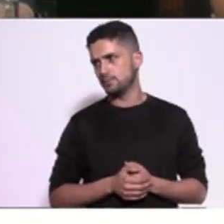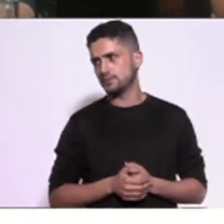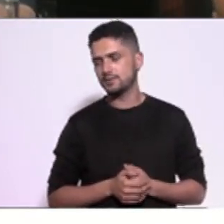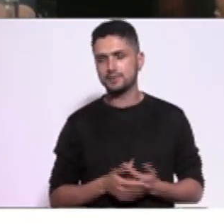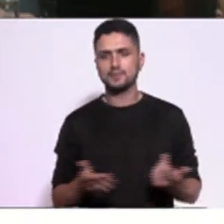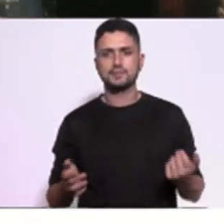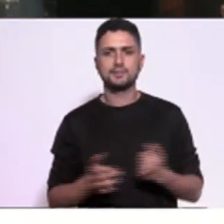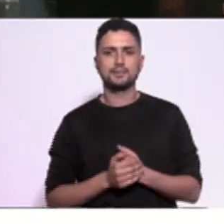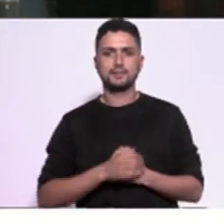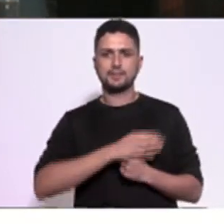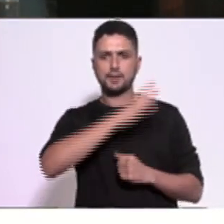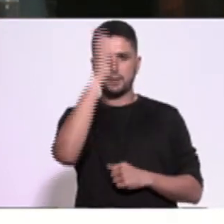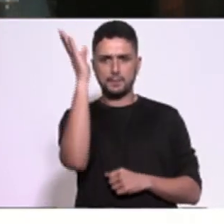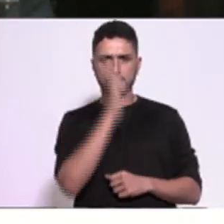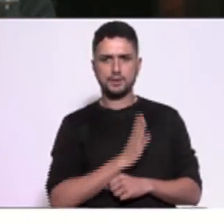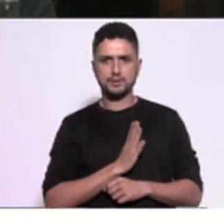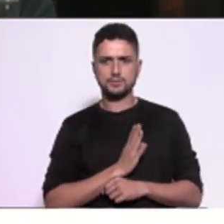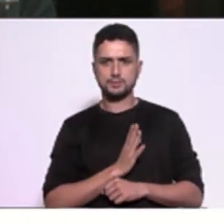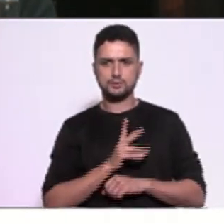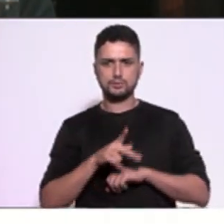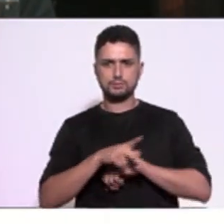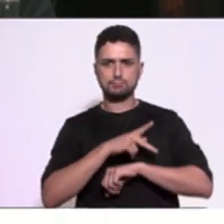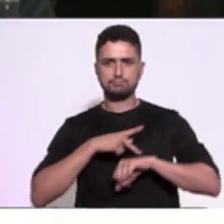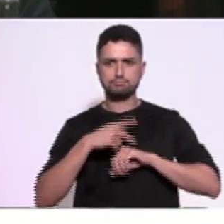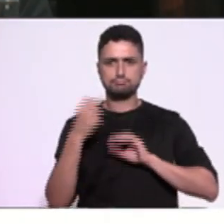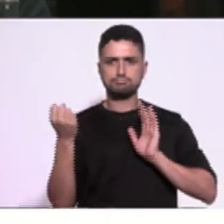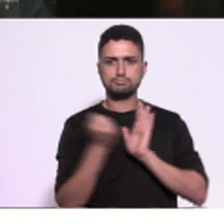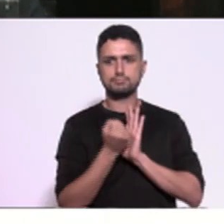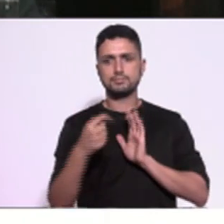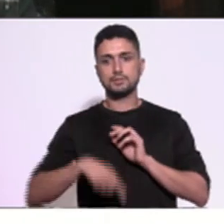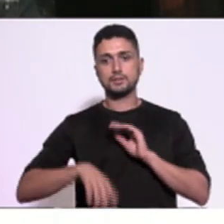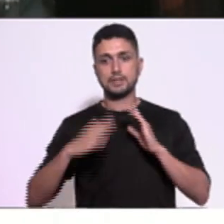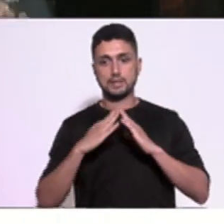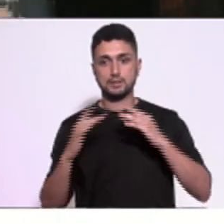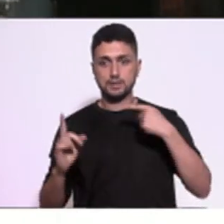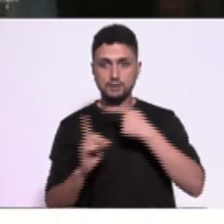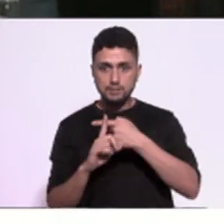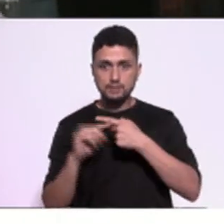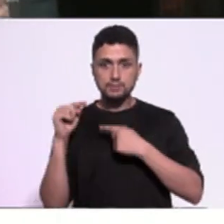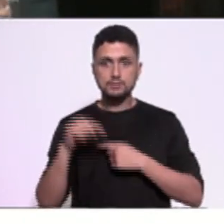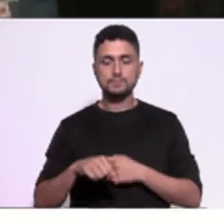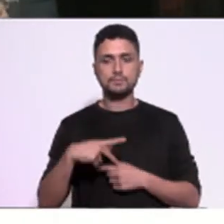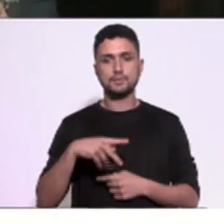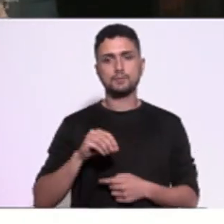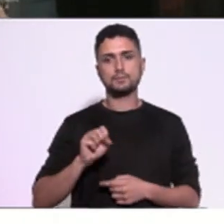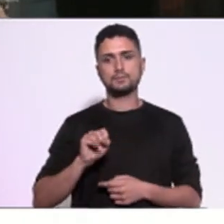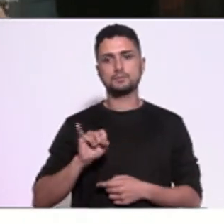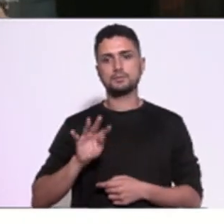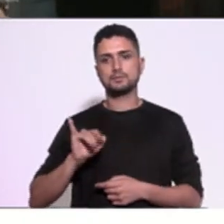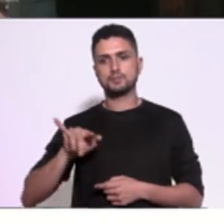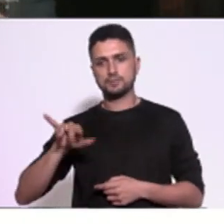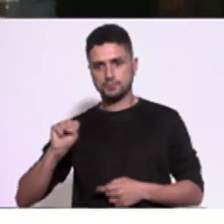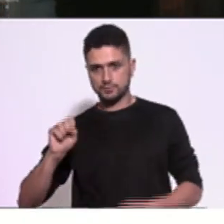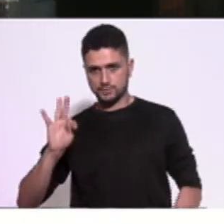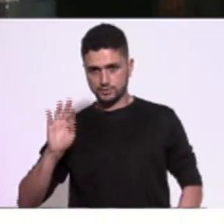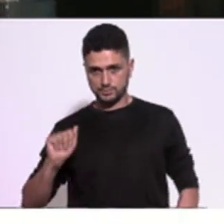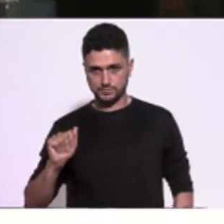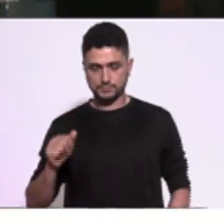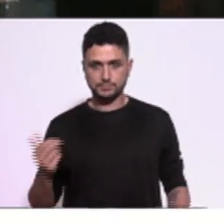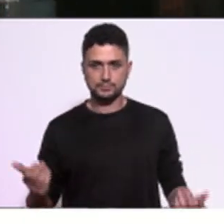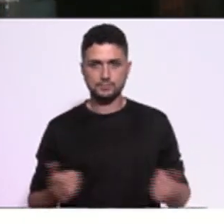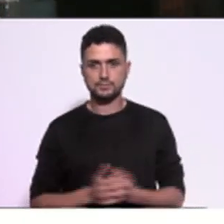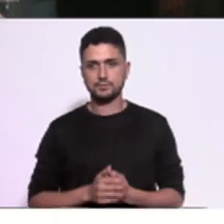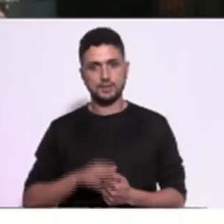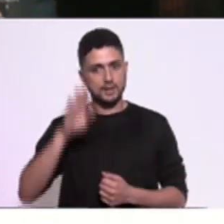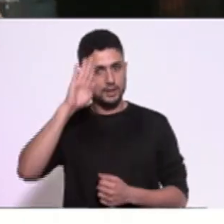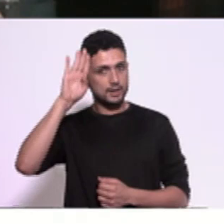Igreja positivista nas presenças sábias do nosso acadêmico José